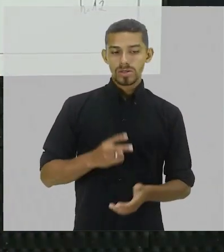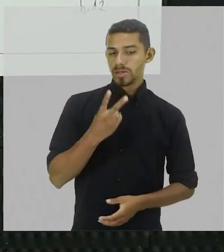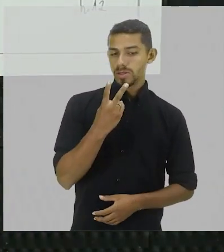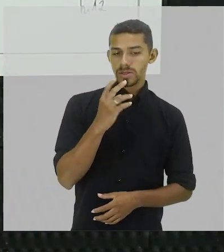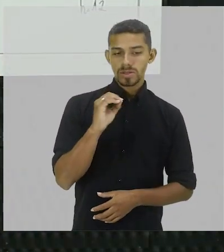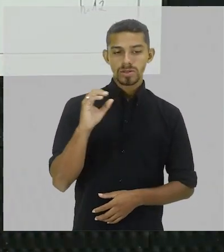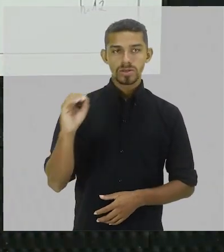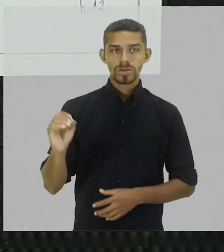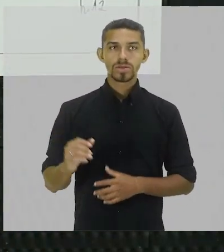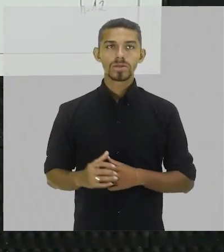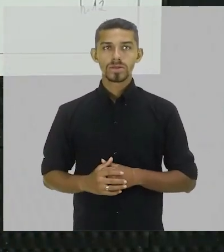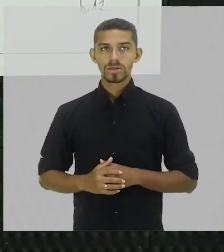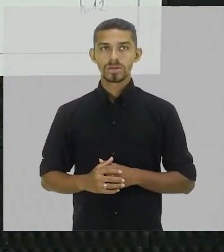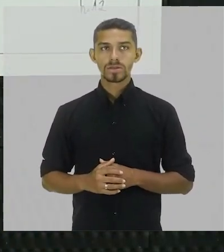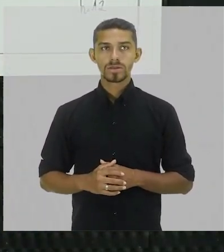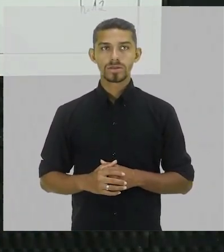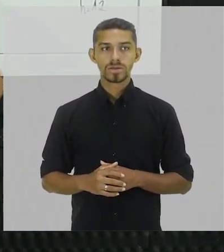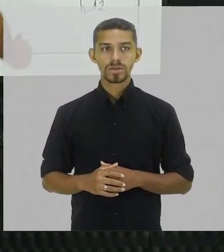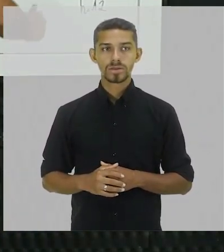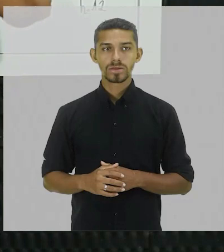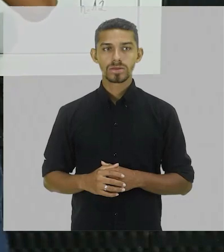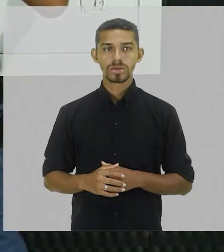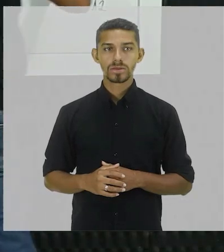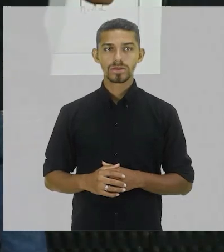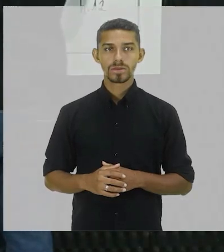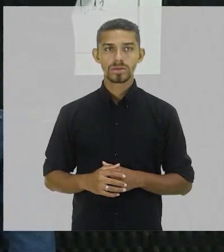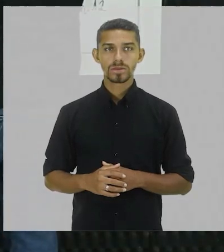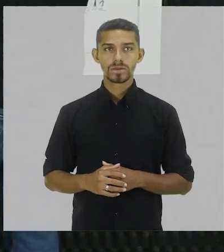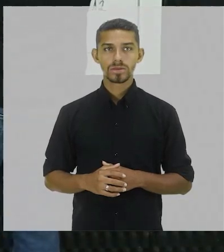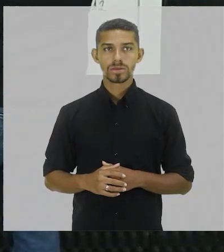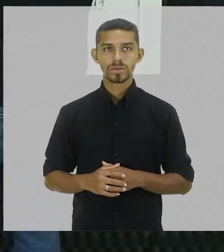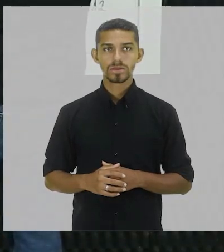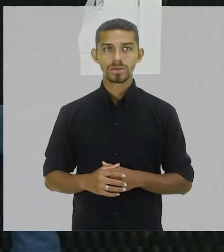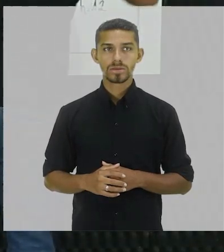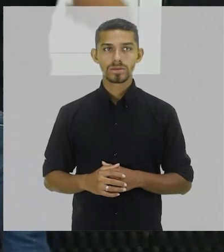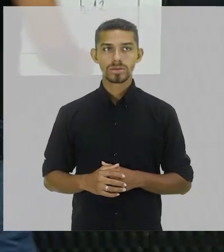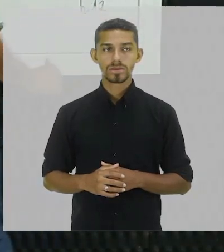200. Tá? Igual a 200.